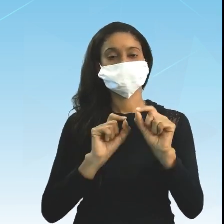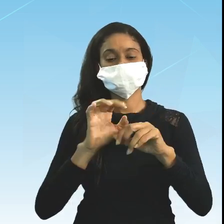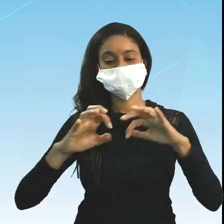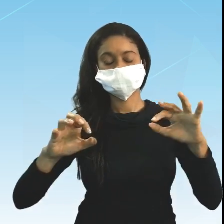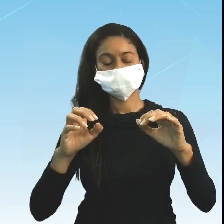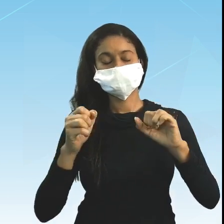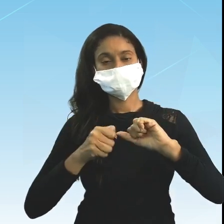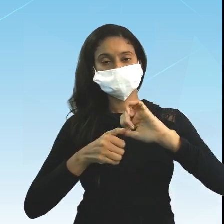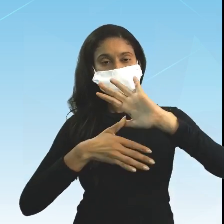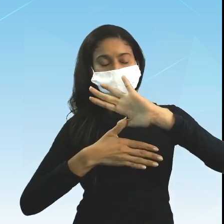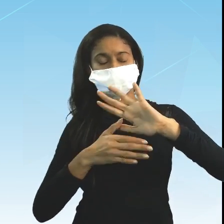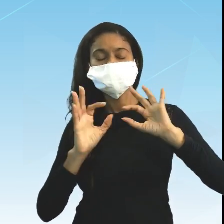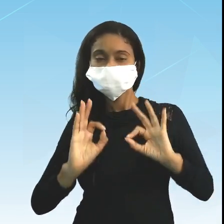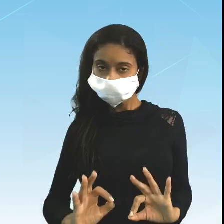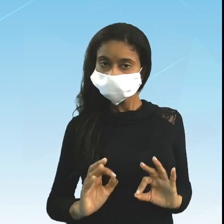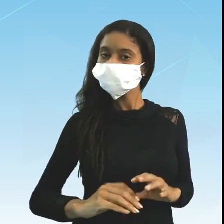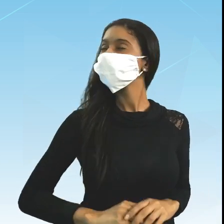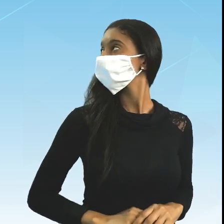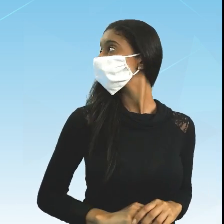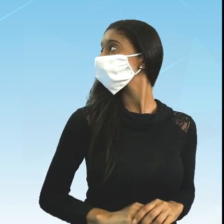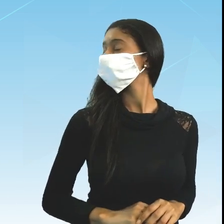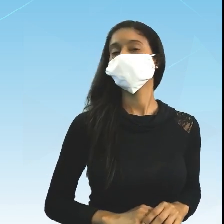do mapa, certo?